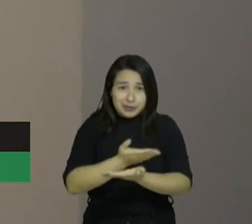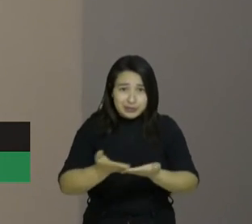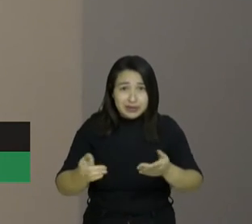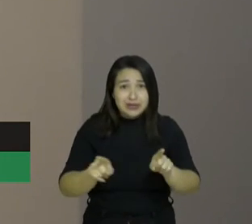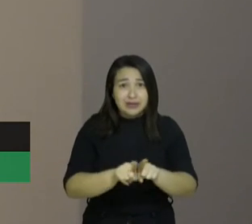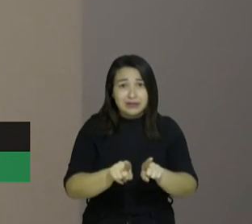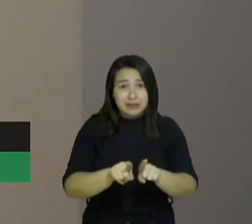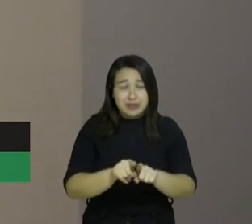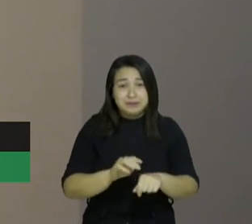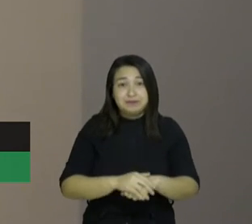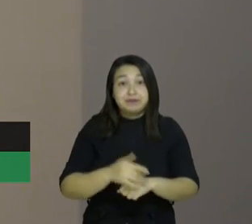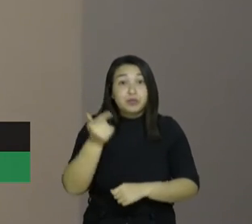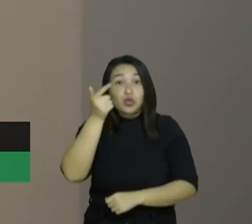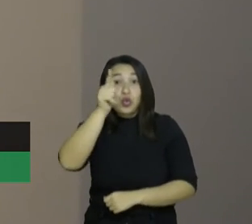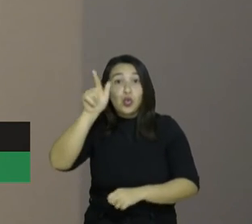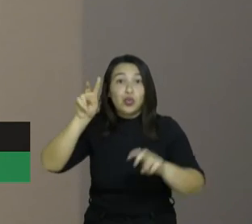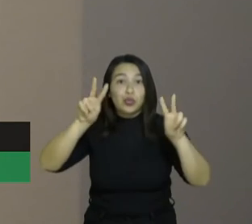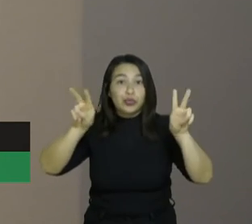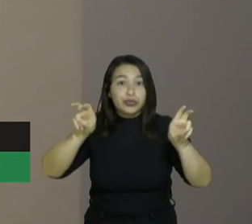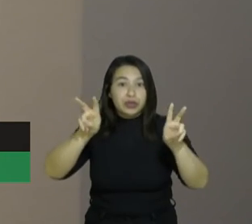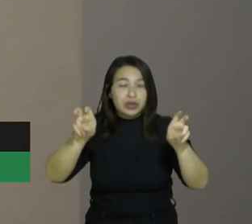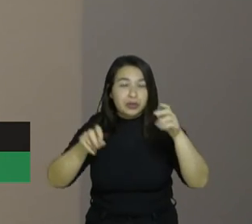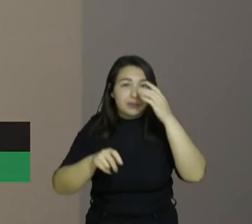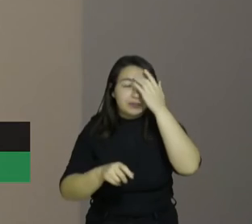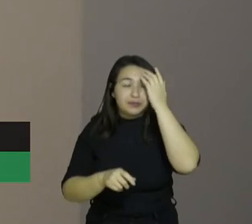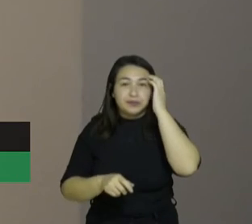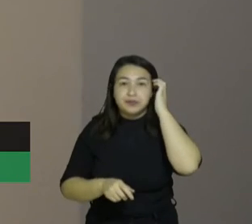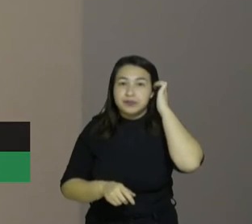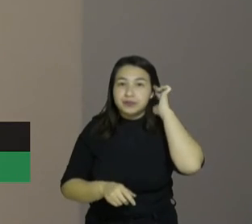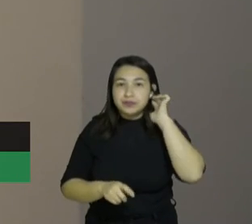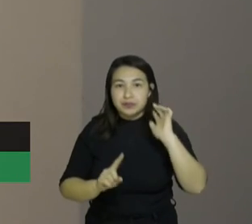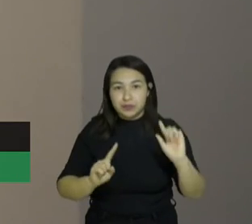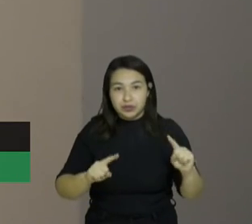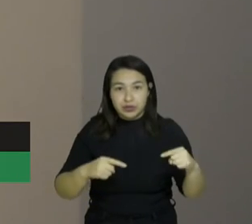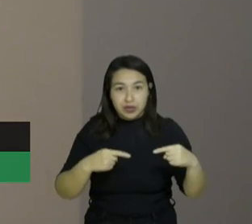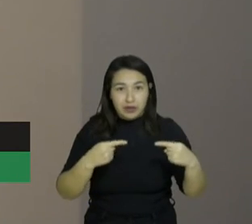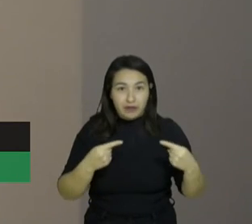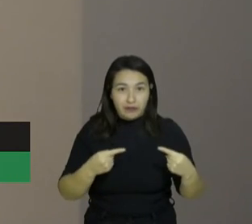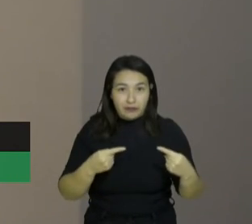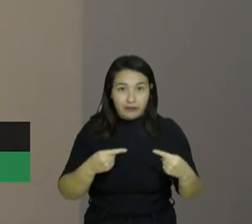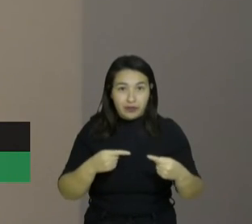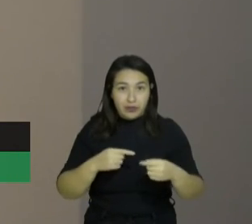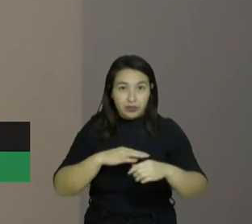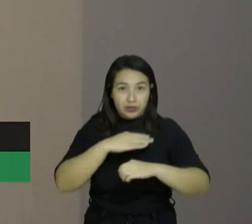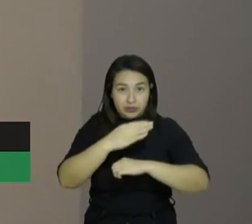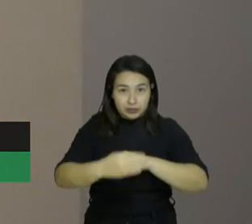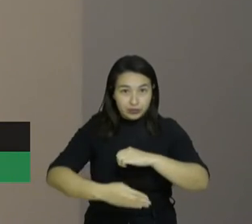leva-nos ao próximo tópico crucial da nossa discussão os desafios inerentes à